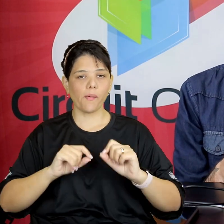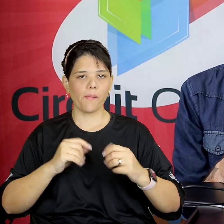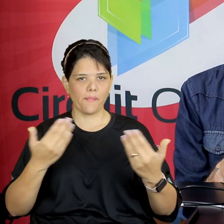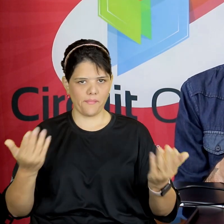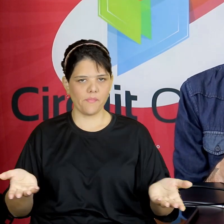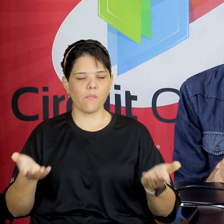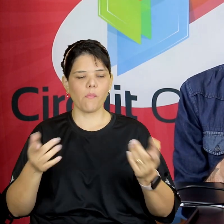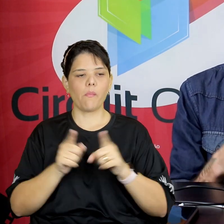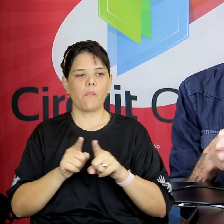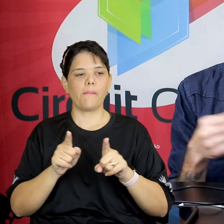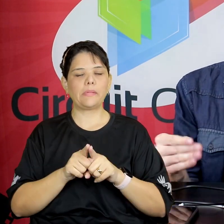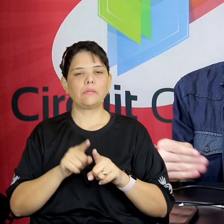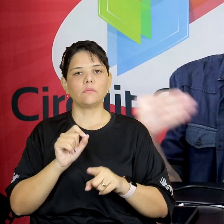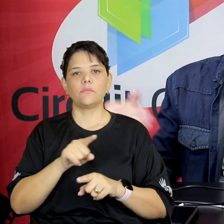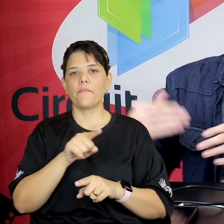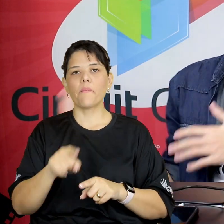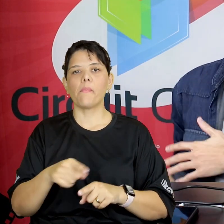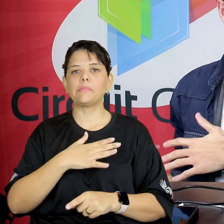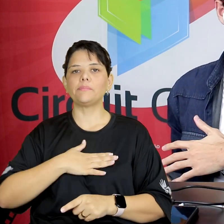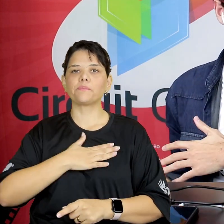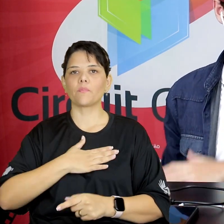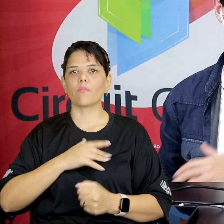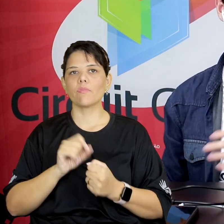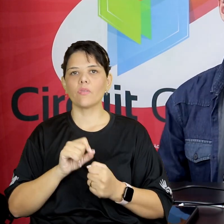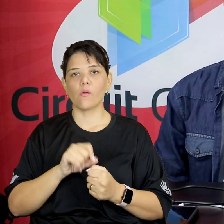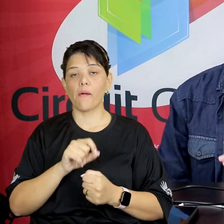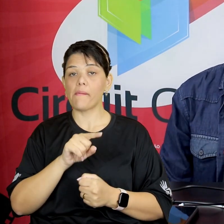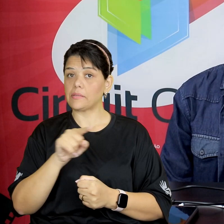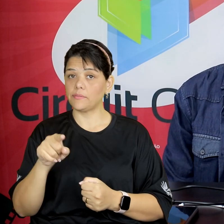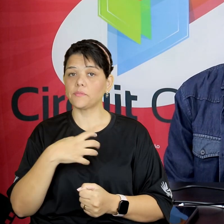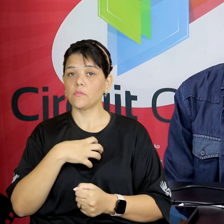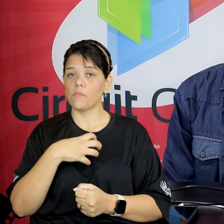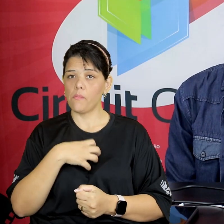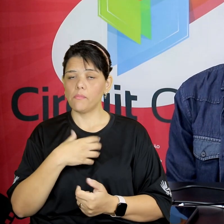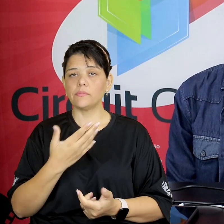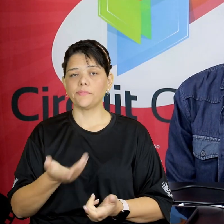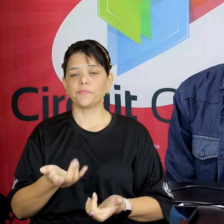que vocês gostariam que isso fizesse, o que você sente.